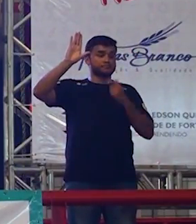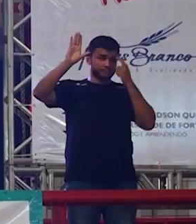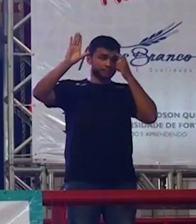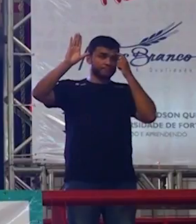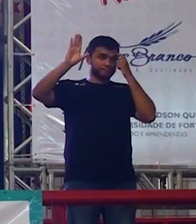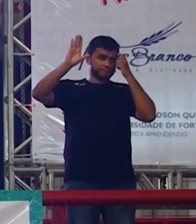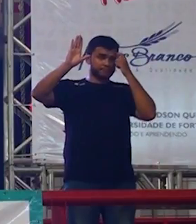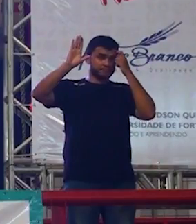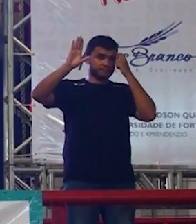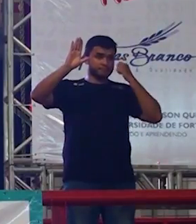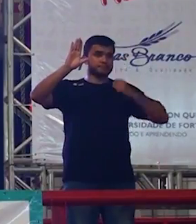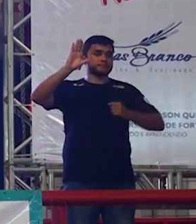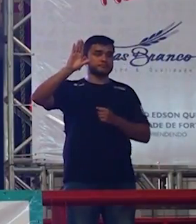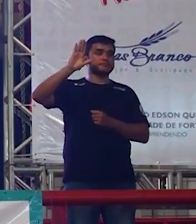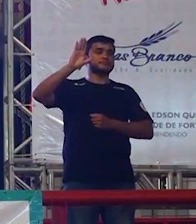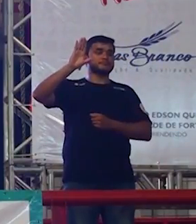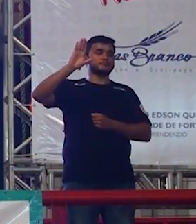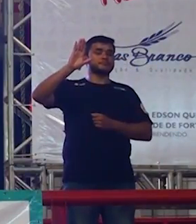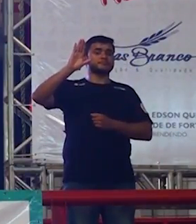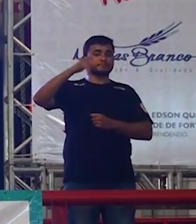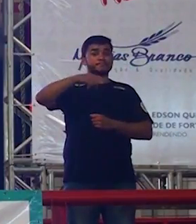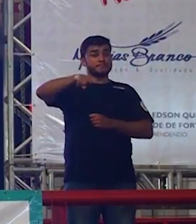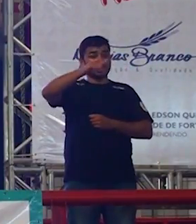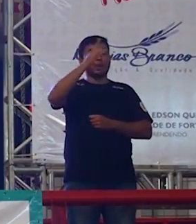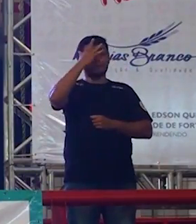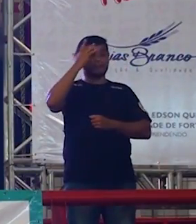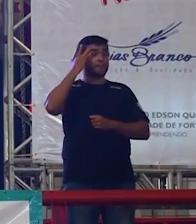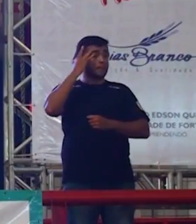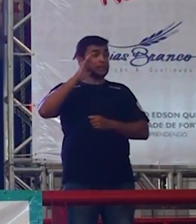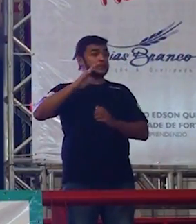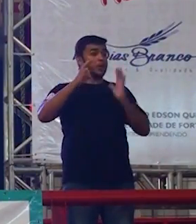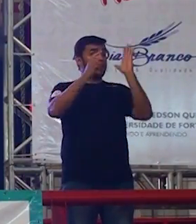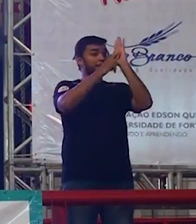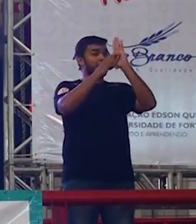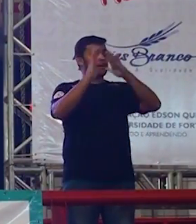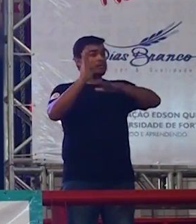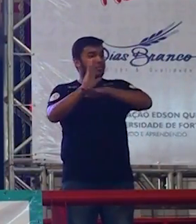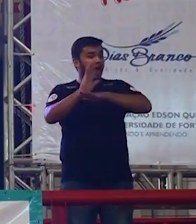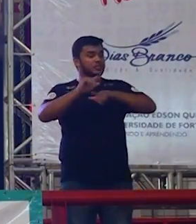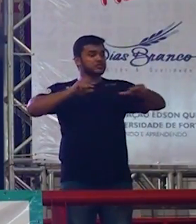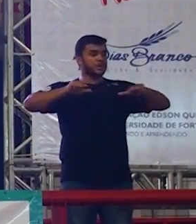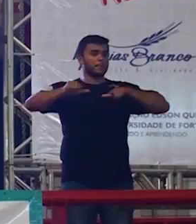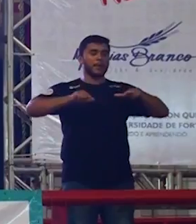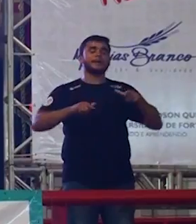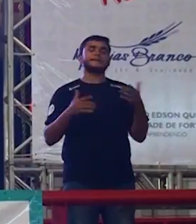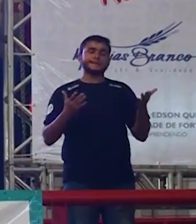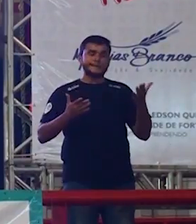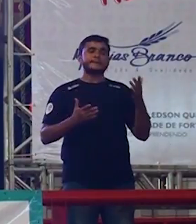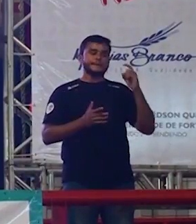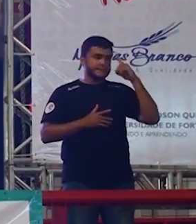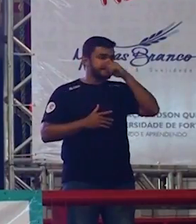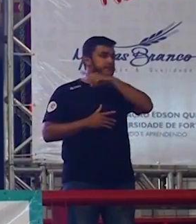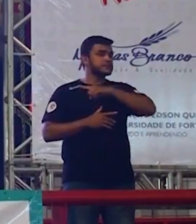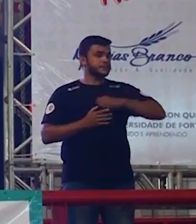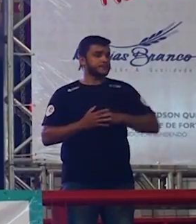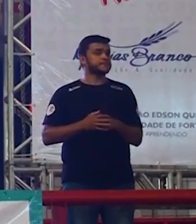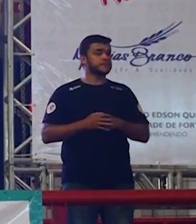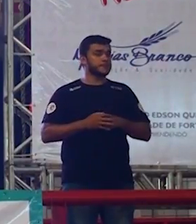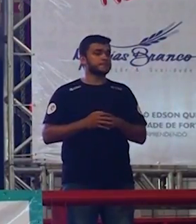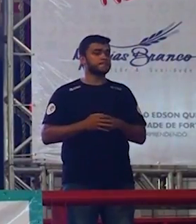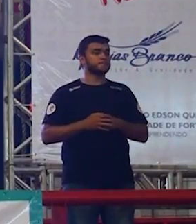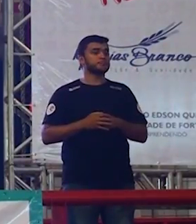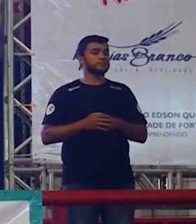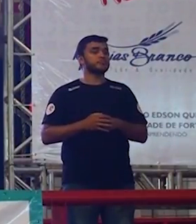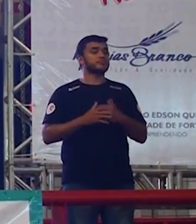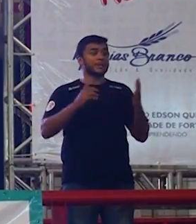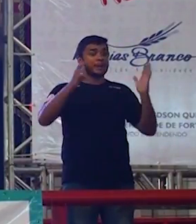Esse pessoal que está levantando a mão é um pessoal que eu admiro. São heróis, porque